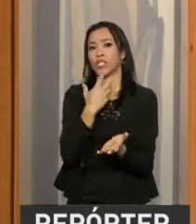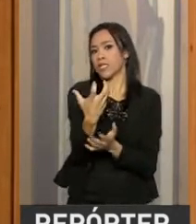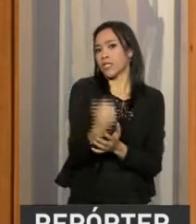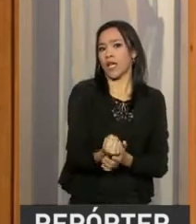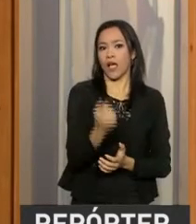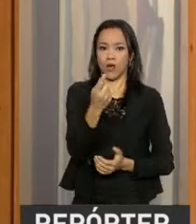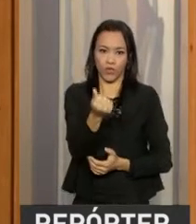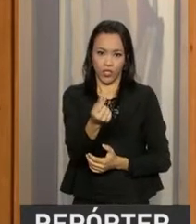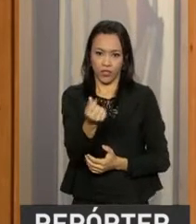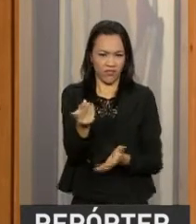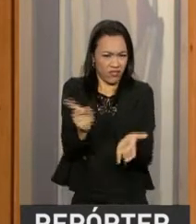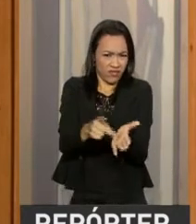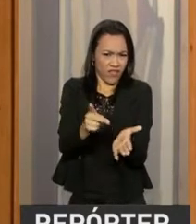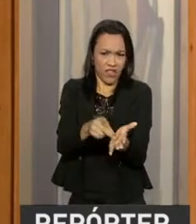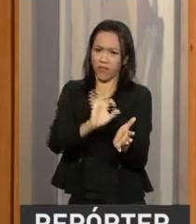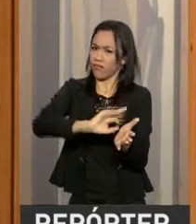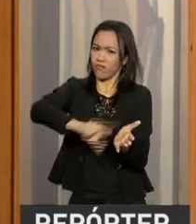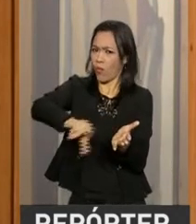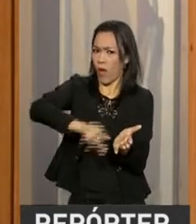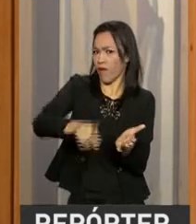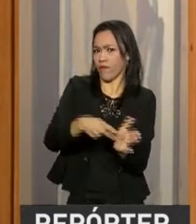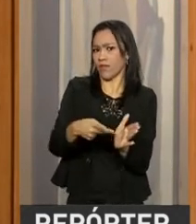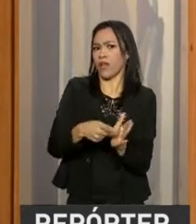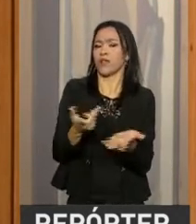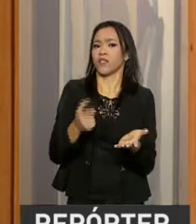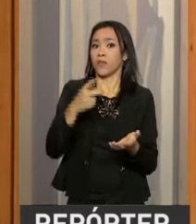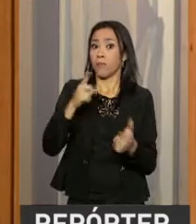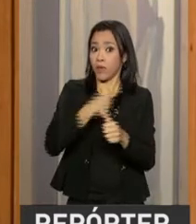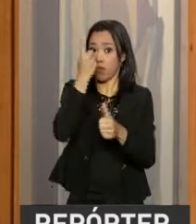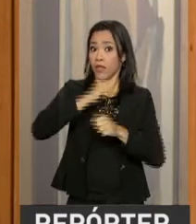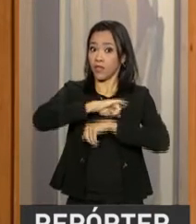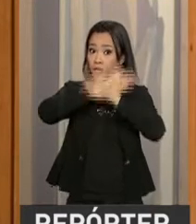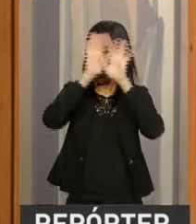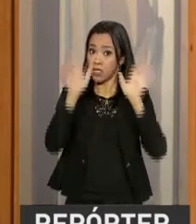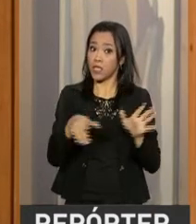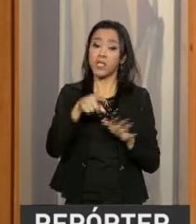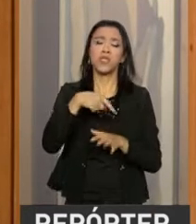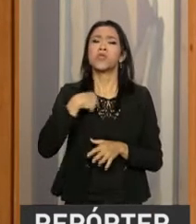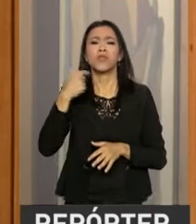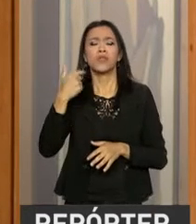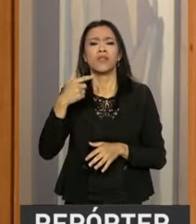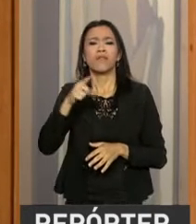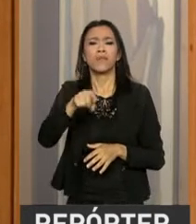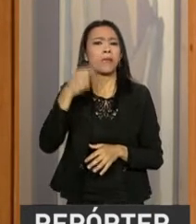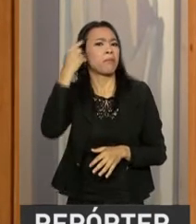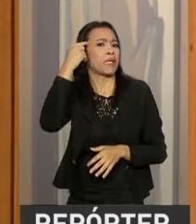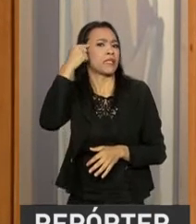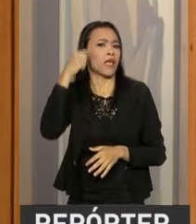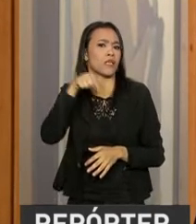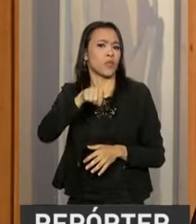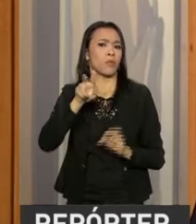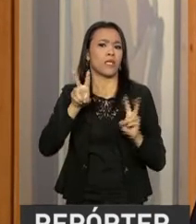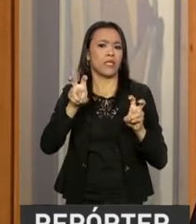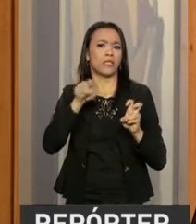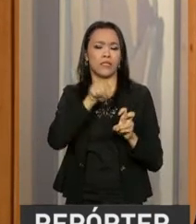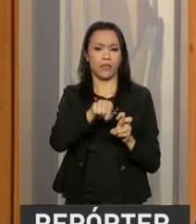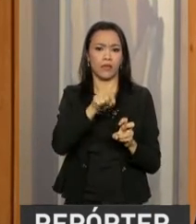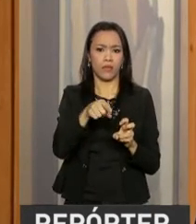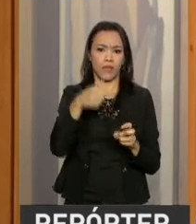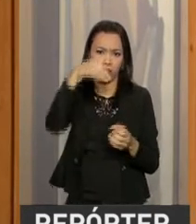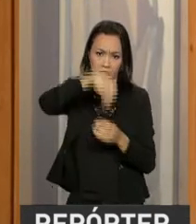do FGTS não é verdade Este é o primeiro esclarecimento quero fazer não há nenhum pensamento a respeito dessa matéria